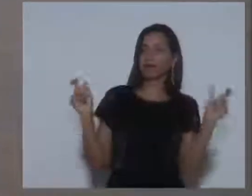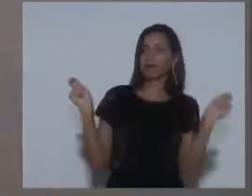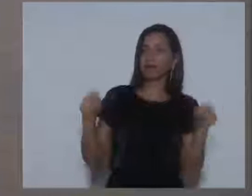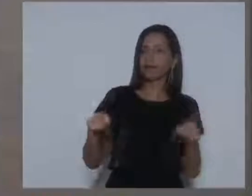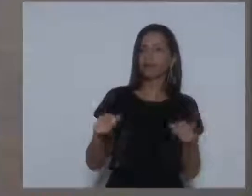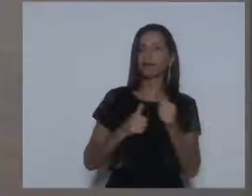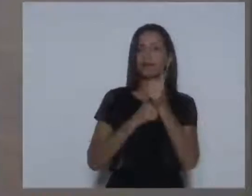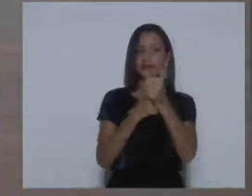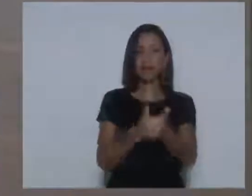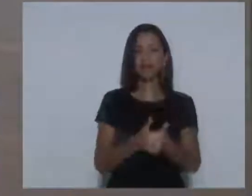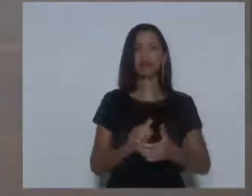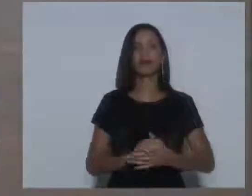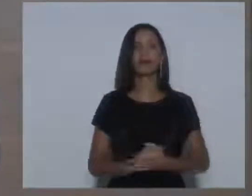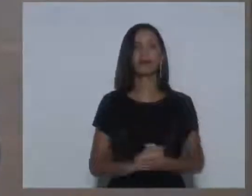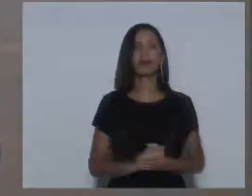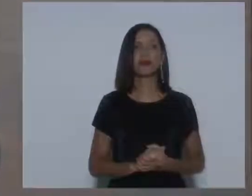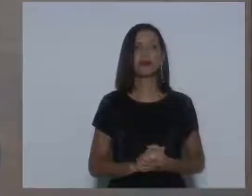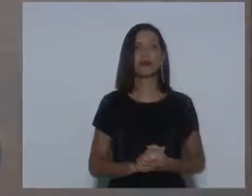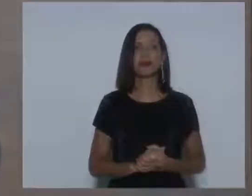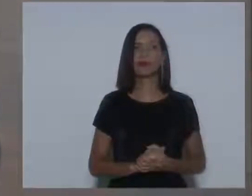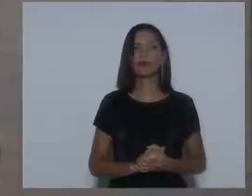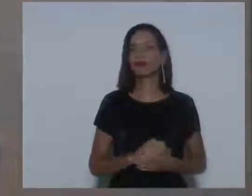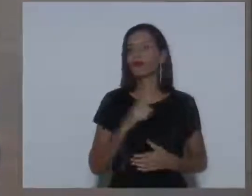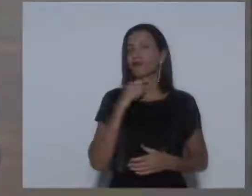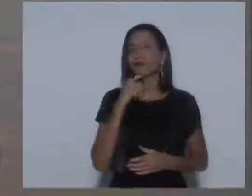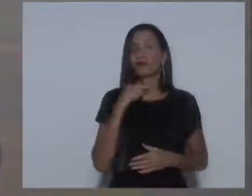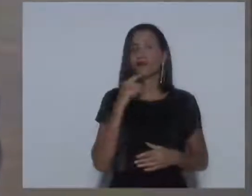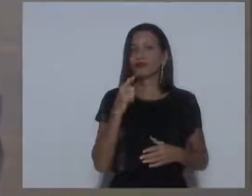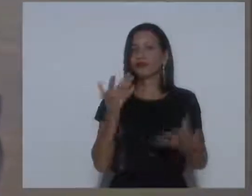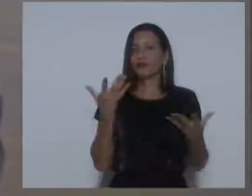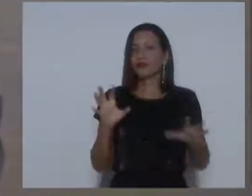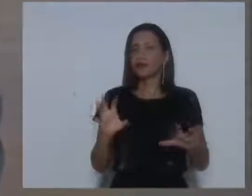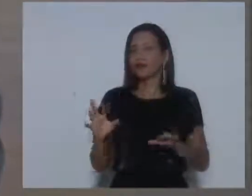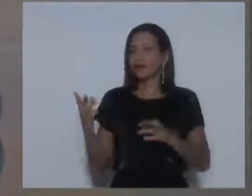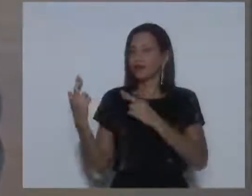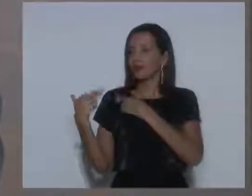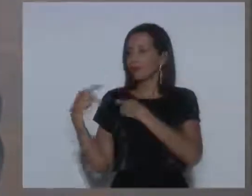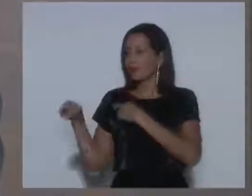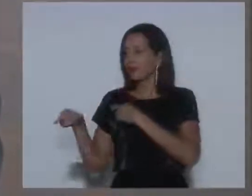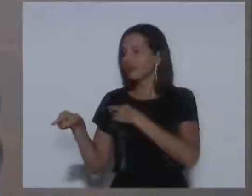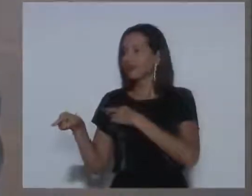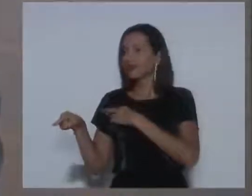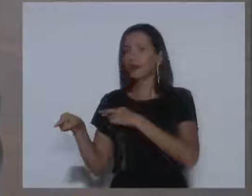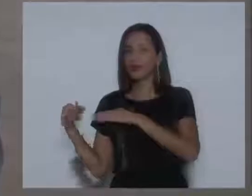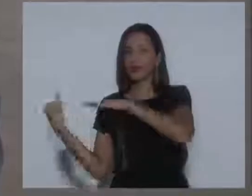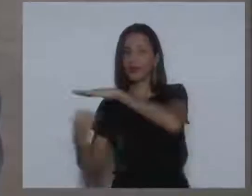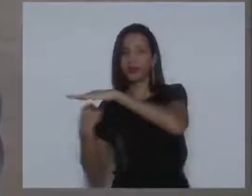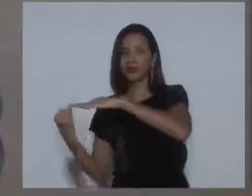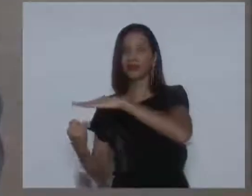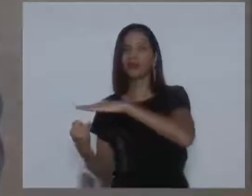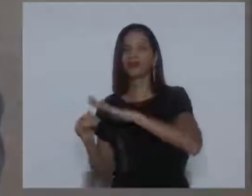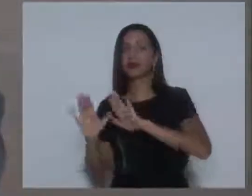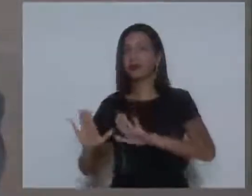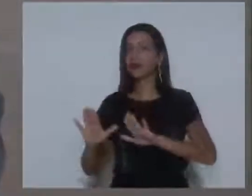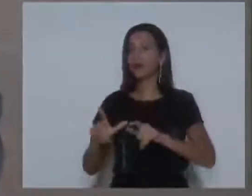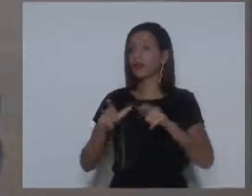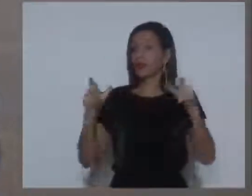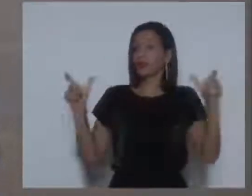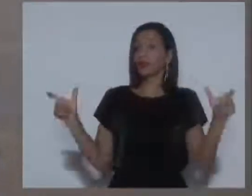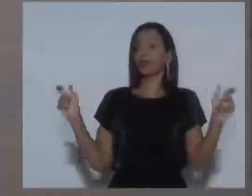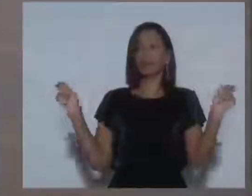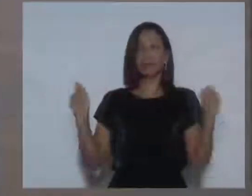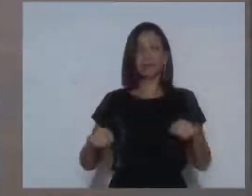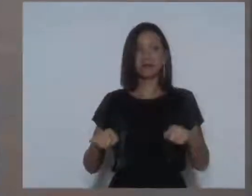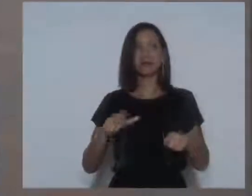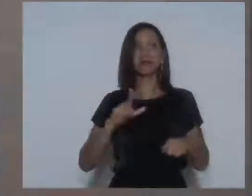da gente acompanhar isso. Ninguém quer asfixiar as entidades, nem fazer caça às bruxas, mas a gente quer ampliar as possibilidades